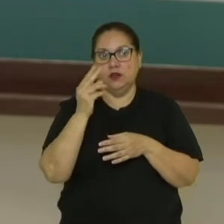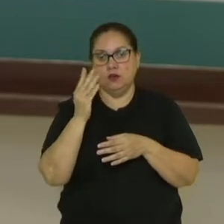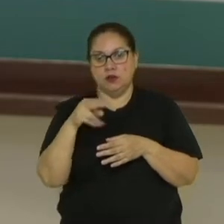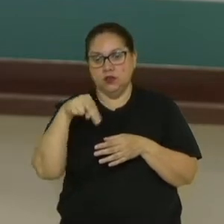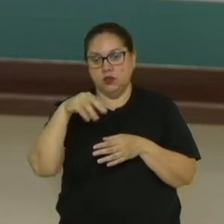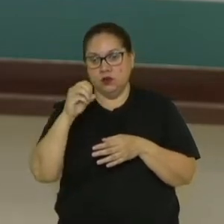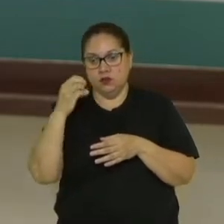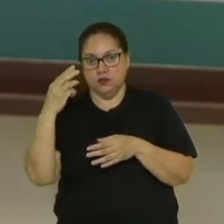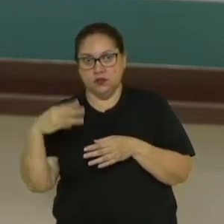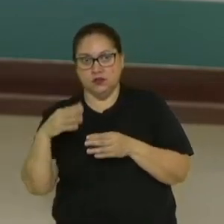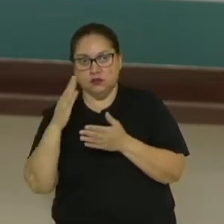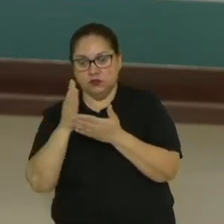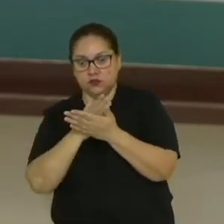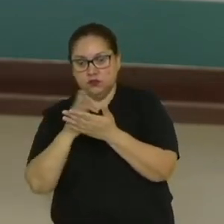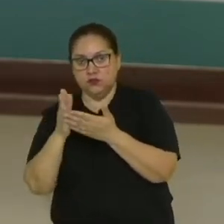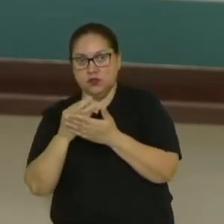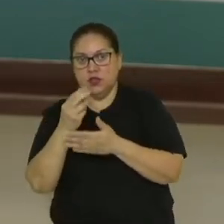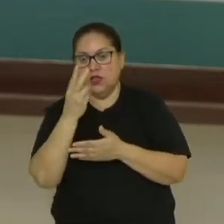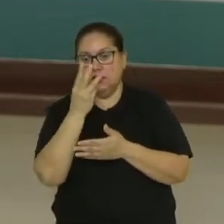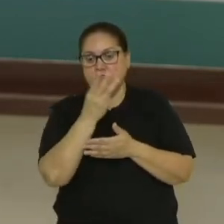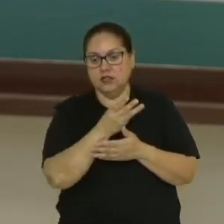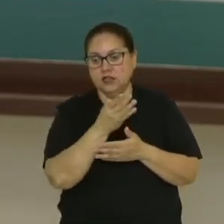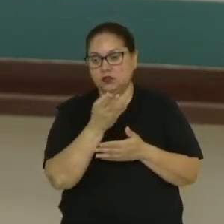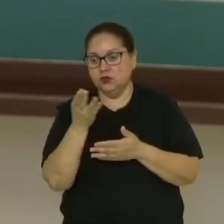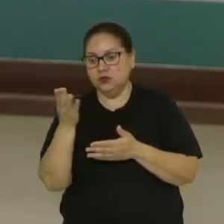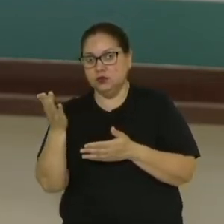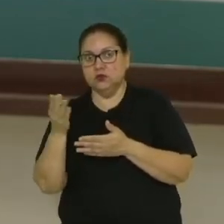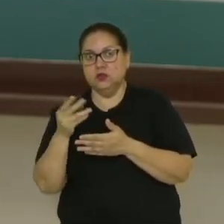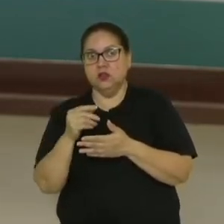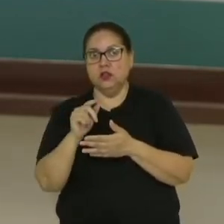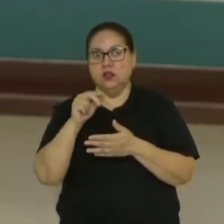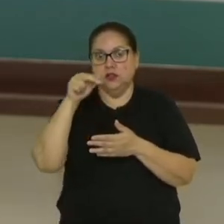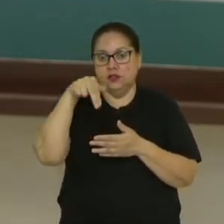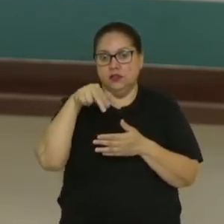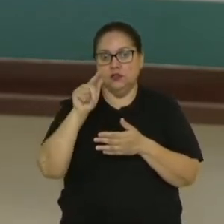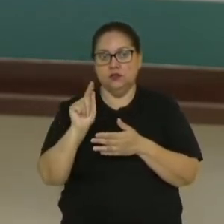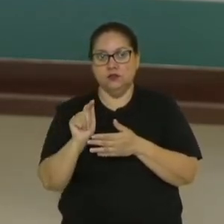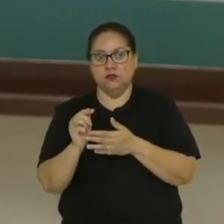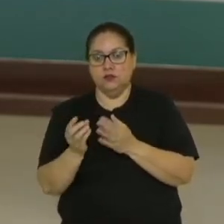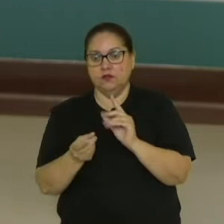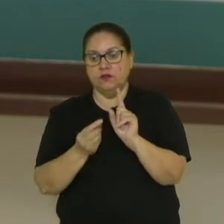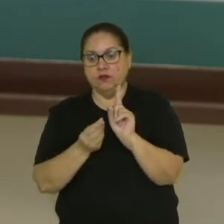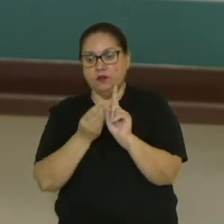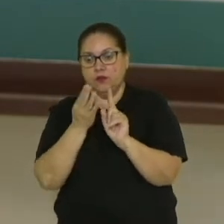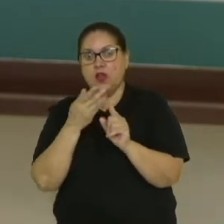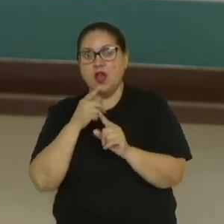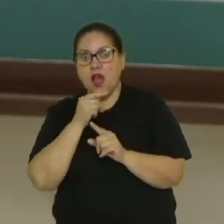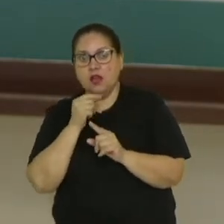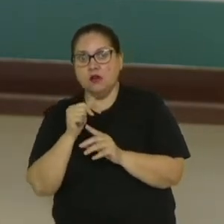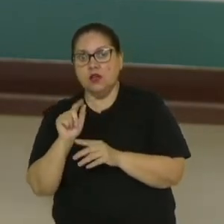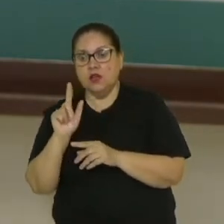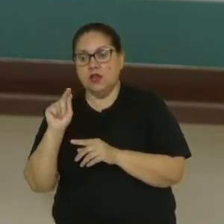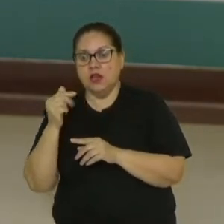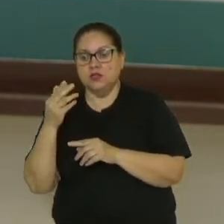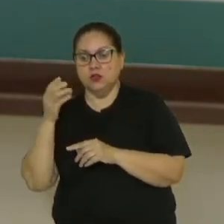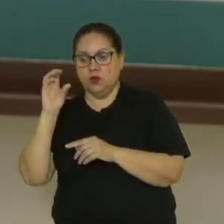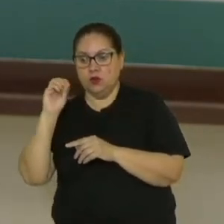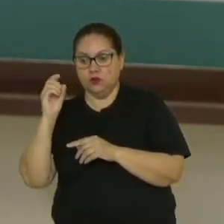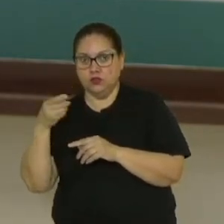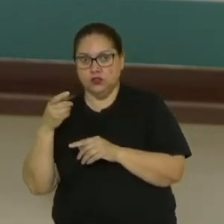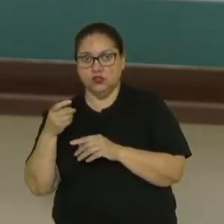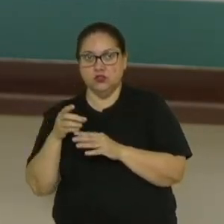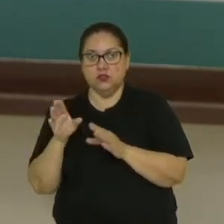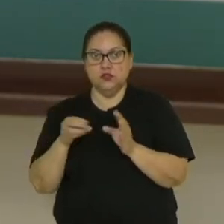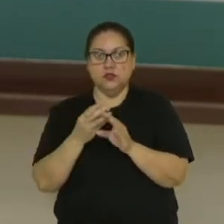NH4NO3, que vai se dividir aqui em 3 outras substâncias, né? Gás nitrogênio, vapor de água e gás oxigênio. Ali tem